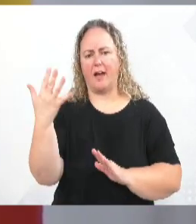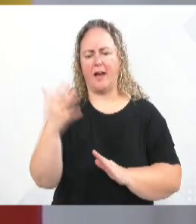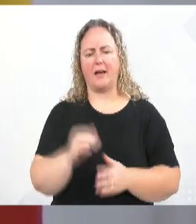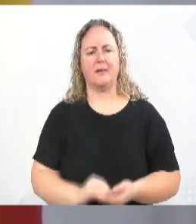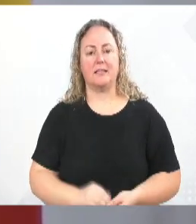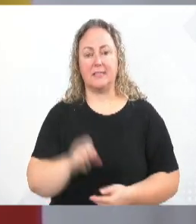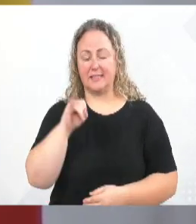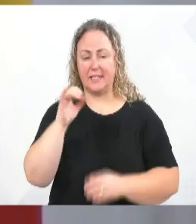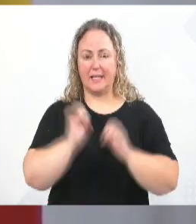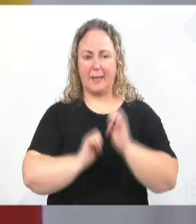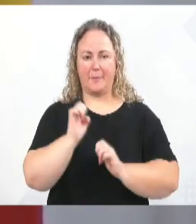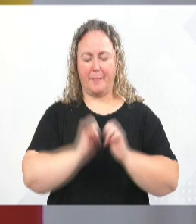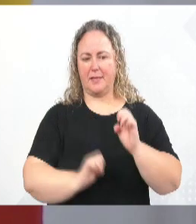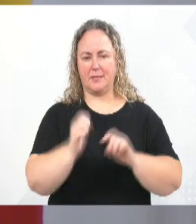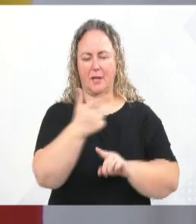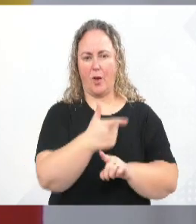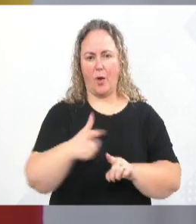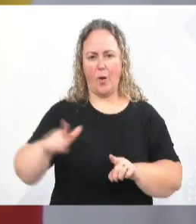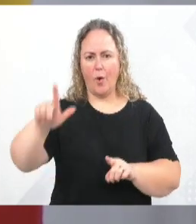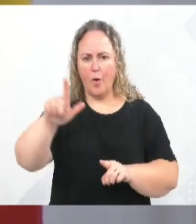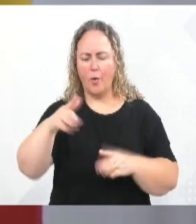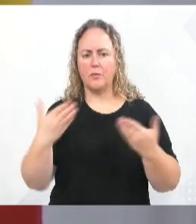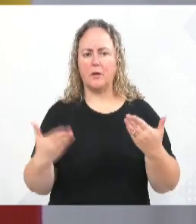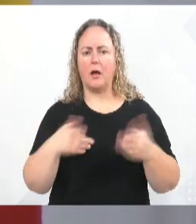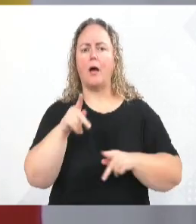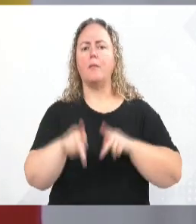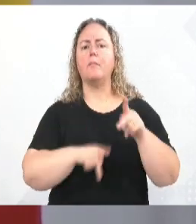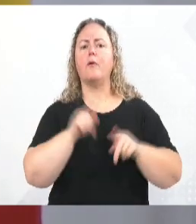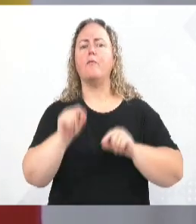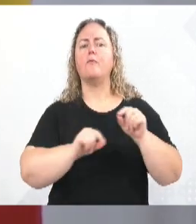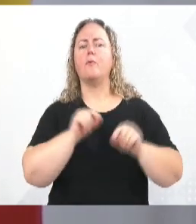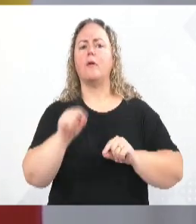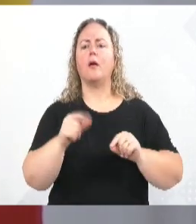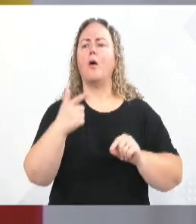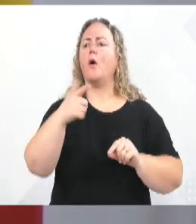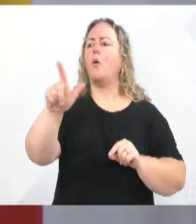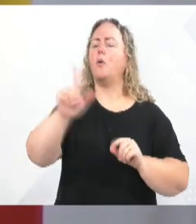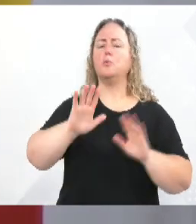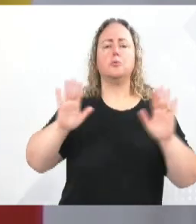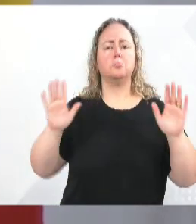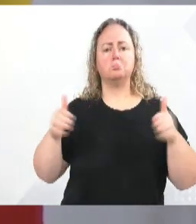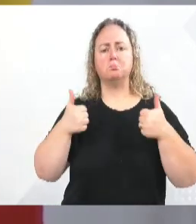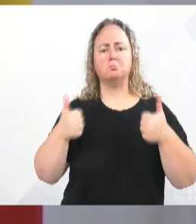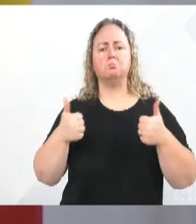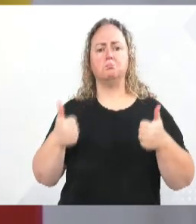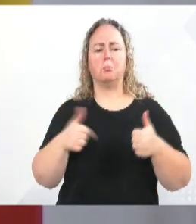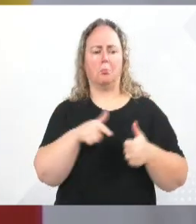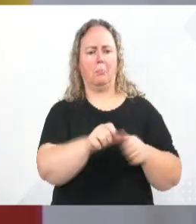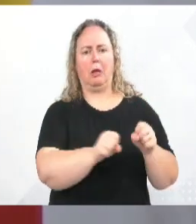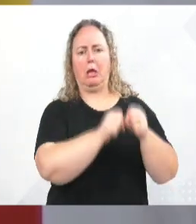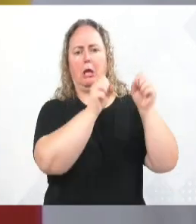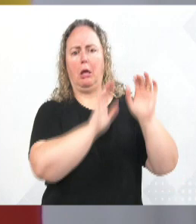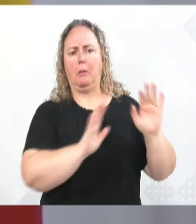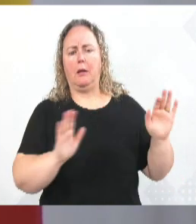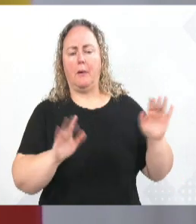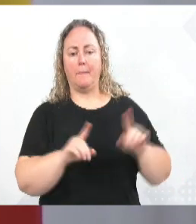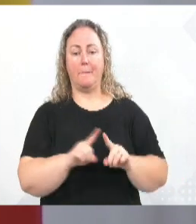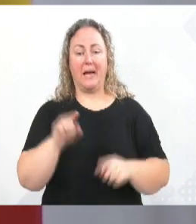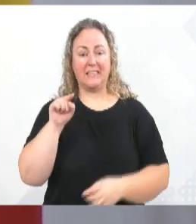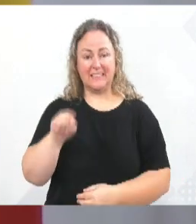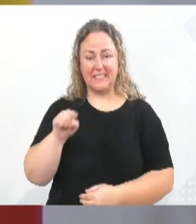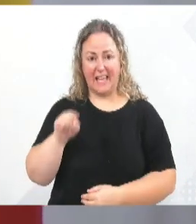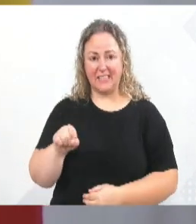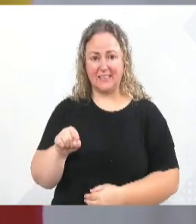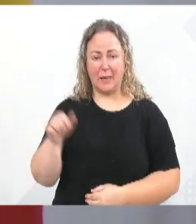normal, que não prestasse um bom serviço, a população iria escolher outro e ela iria acaba quebrando. Mas, no caso da Blue Mob,